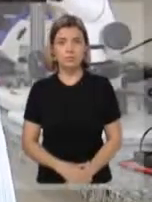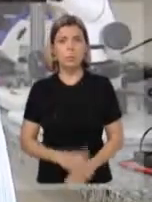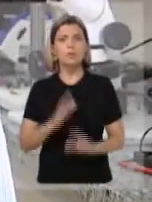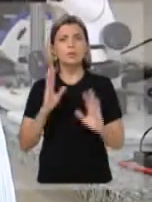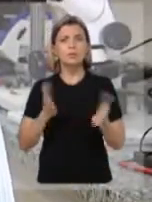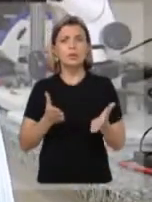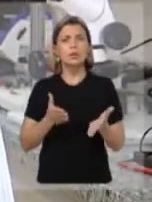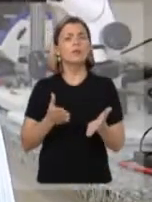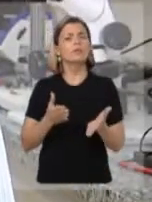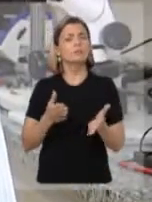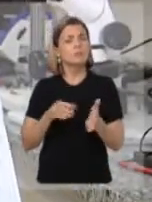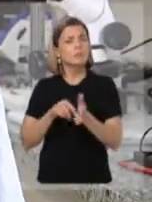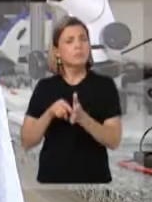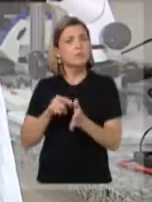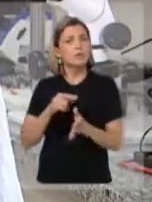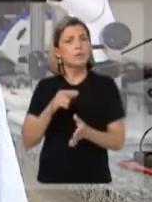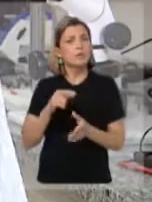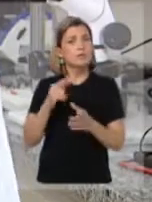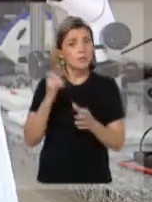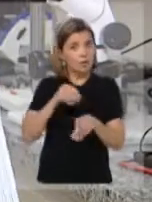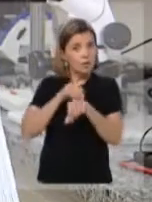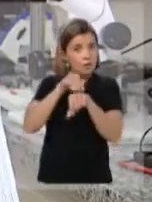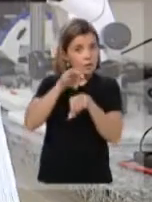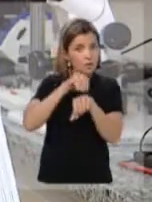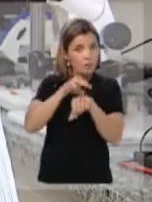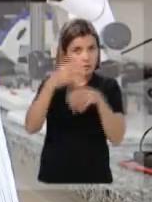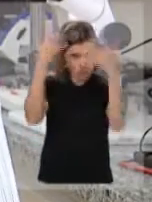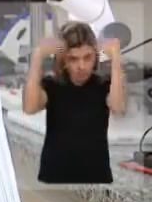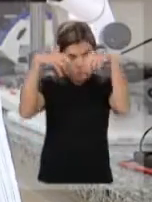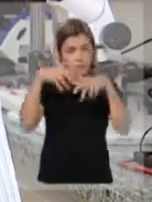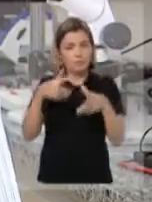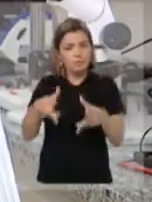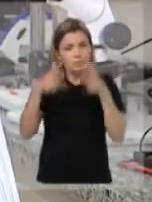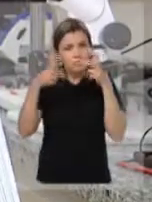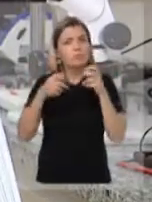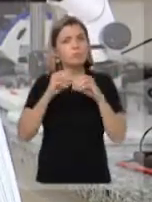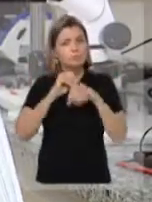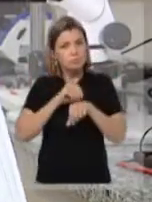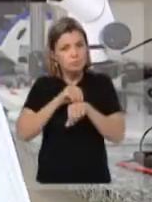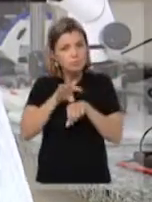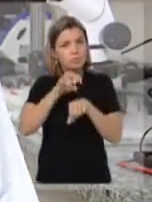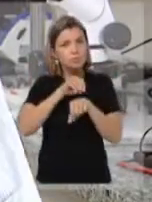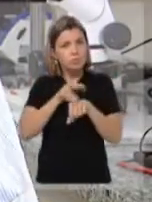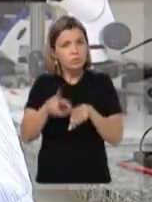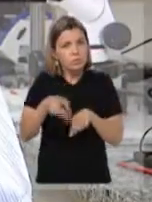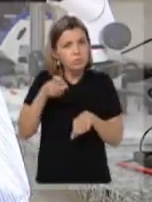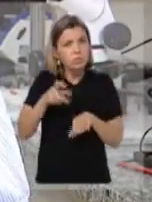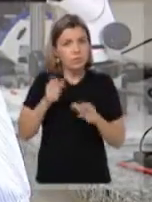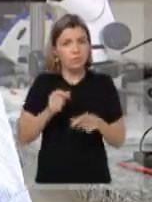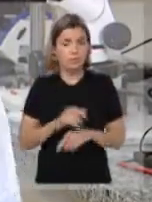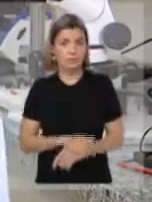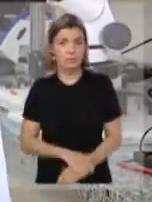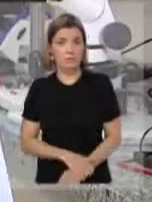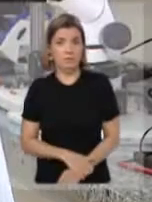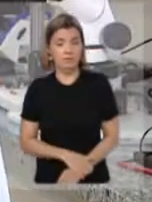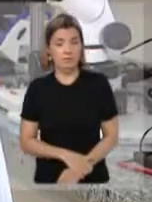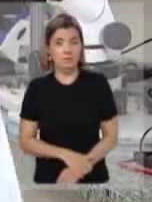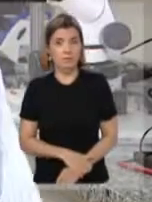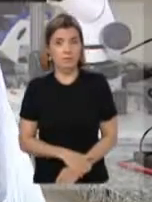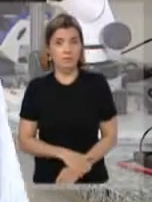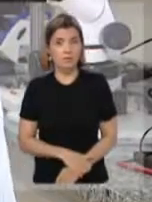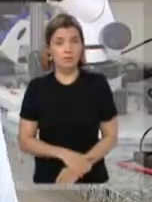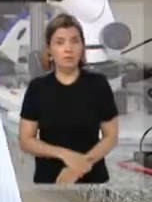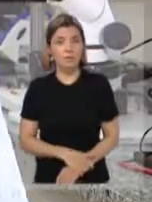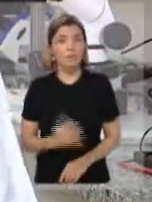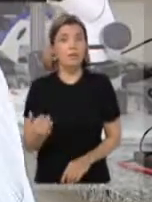que é viável extrair informações do cérebro. E talvez seja viável